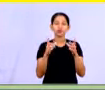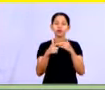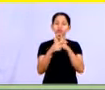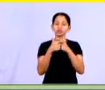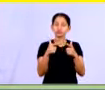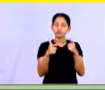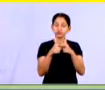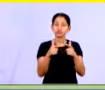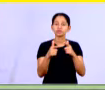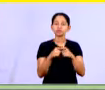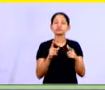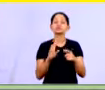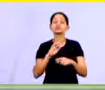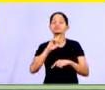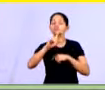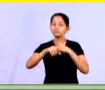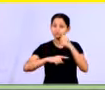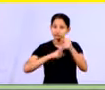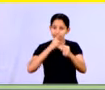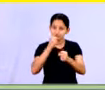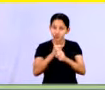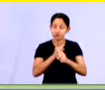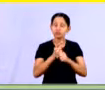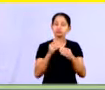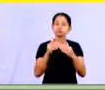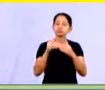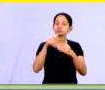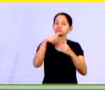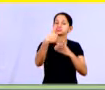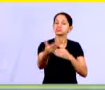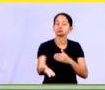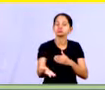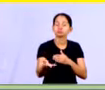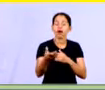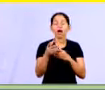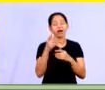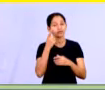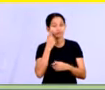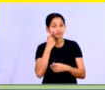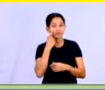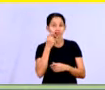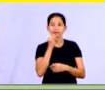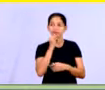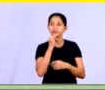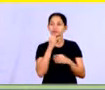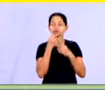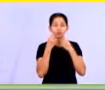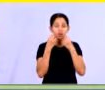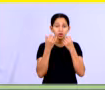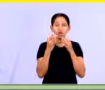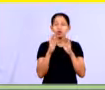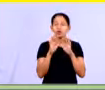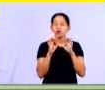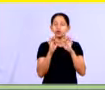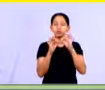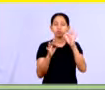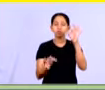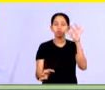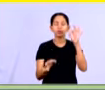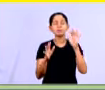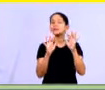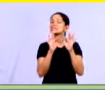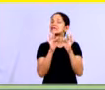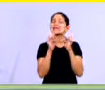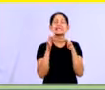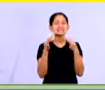positivo imediatamente no ano seguinte, somado o ano correspondente. Muito bem, professor. A definição ficou um pouquinho longa, mas esse cálculo é bem